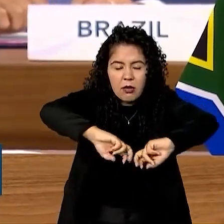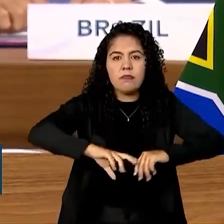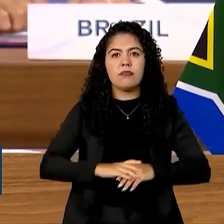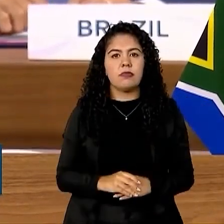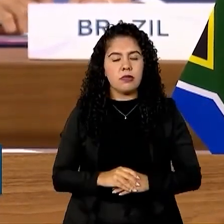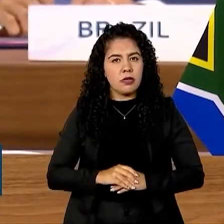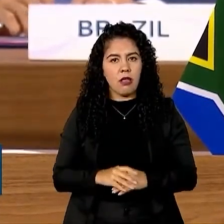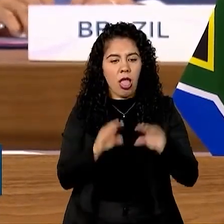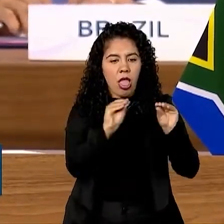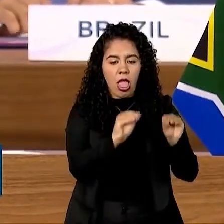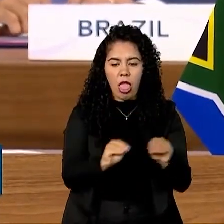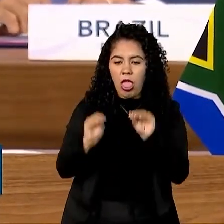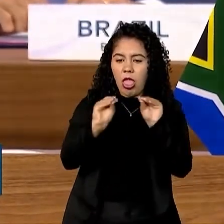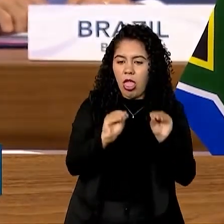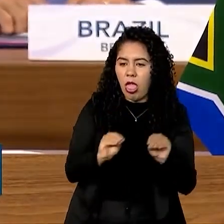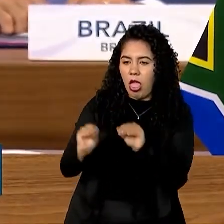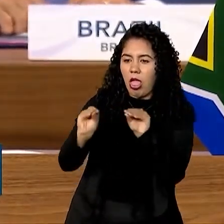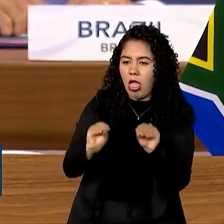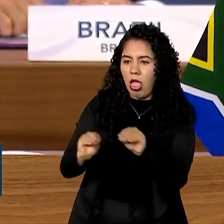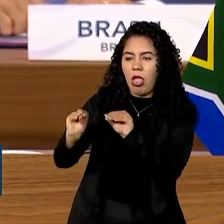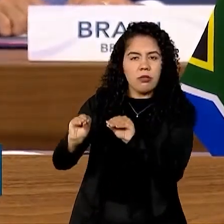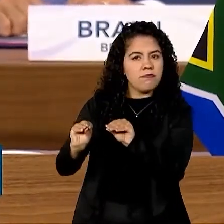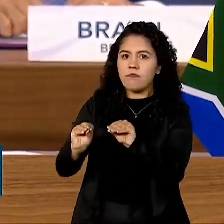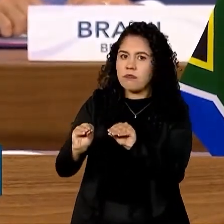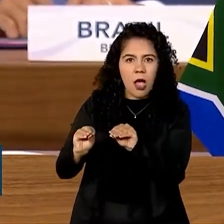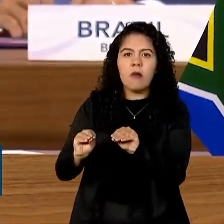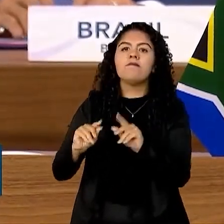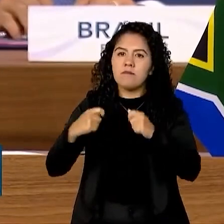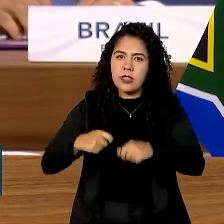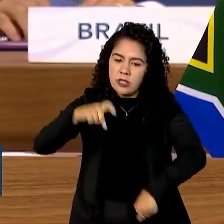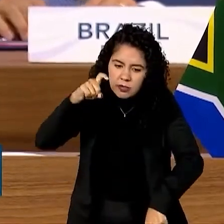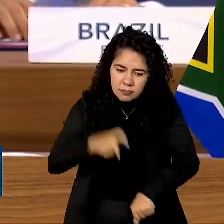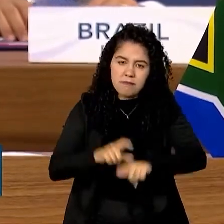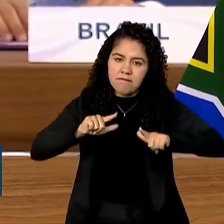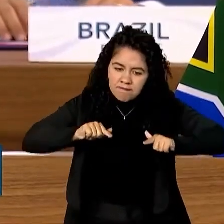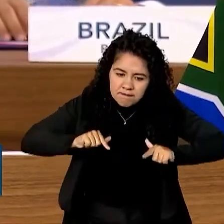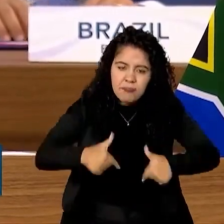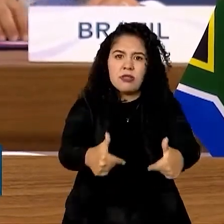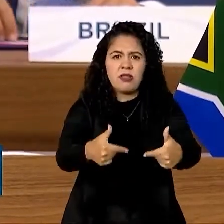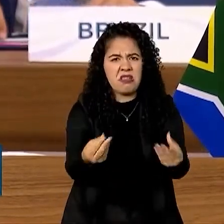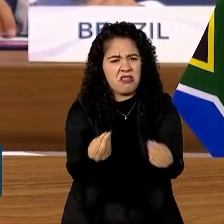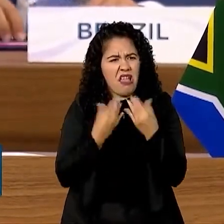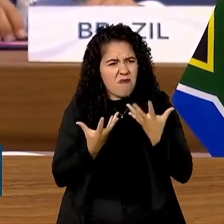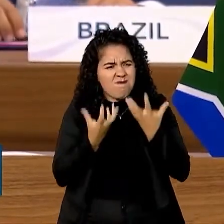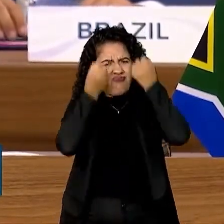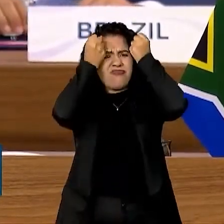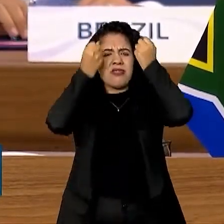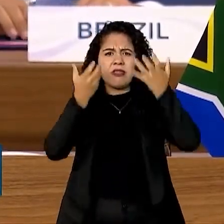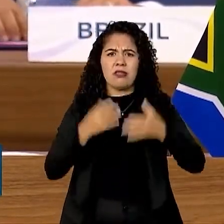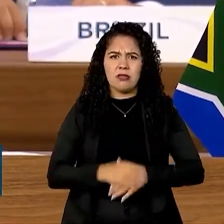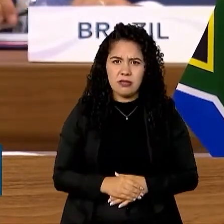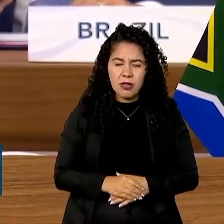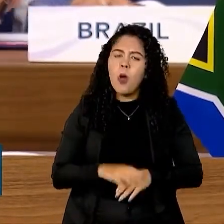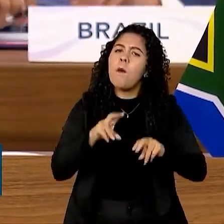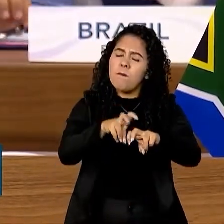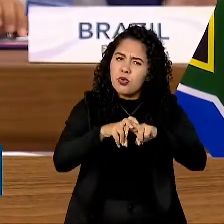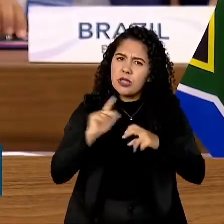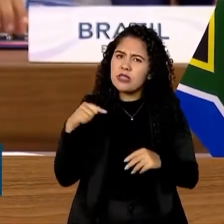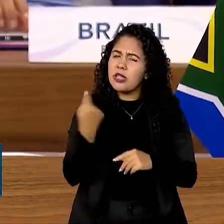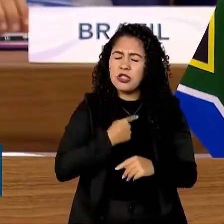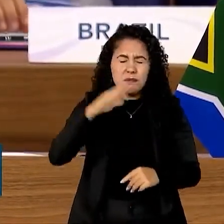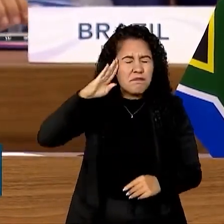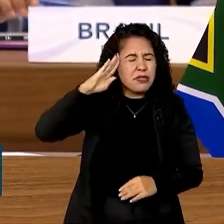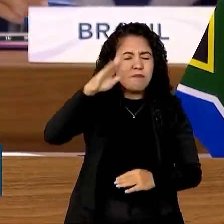de acabar com essa chaga que envergonha a humanidade. Por isso, colocamos como objetivo central